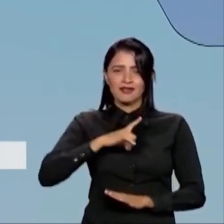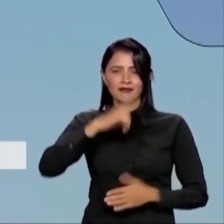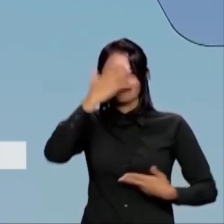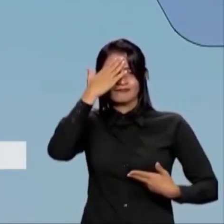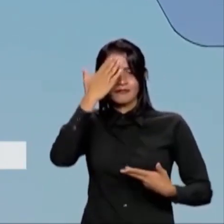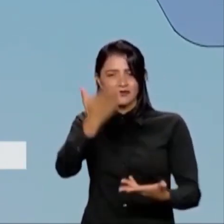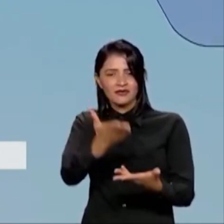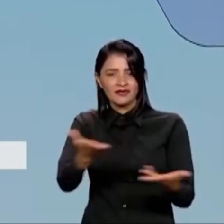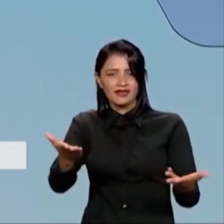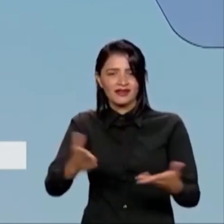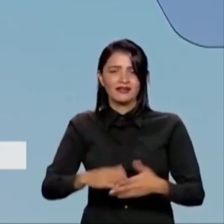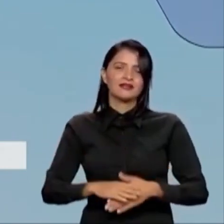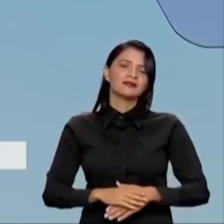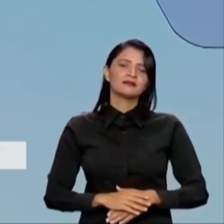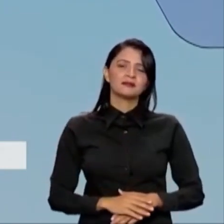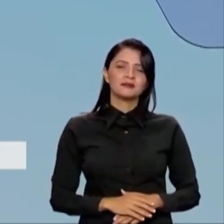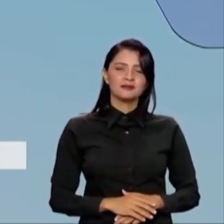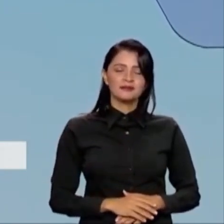obrigado.